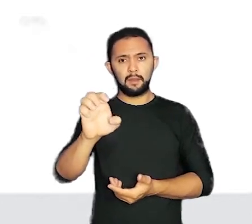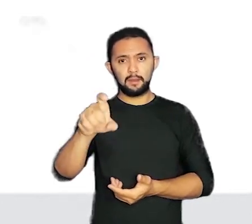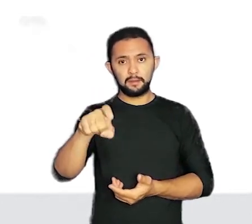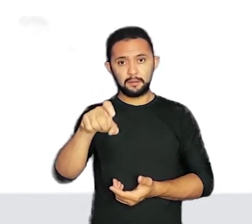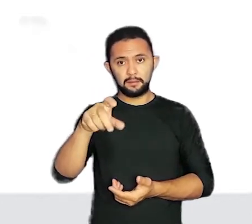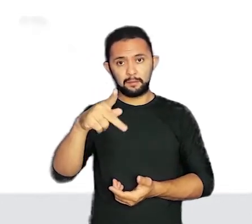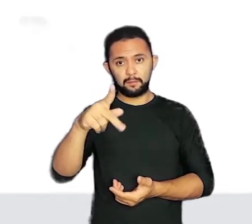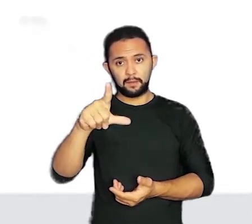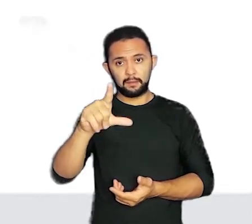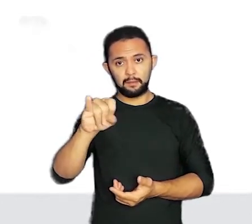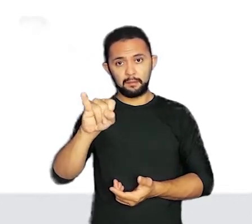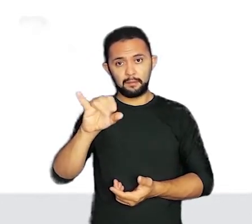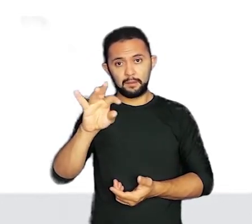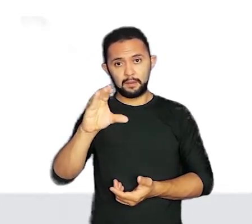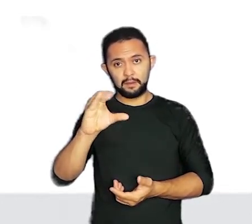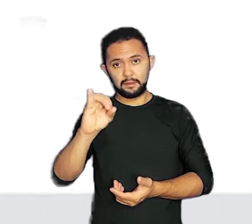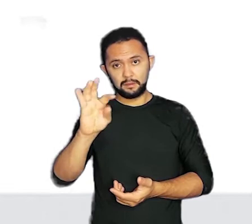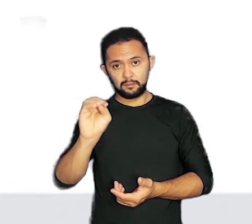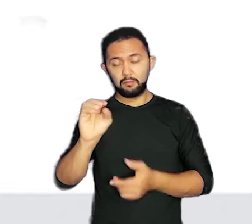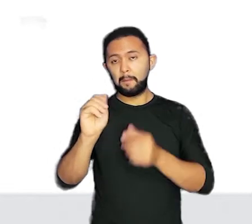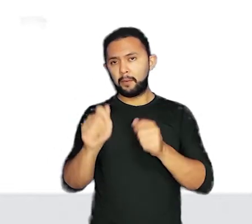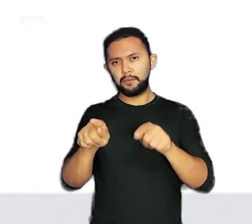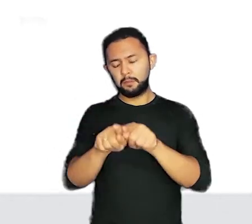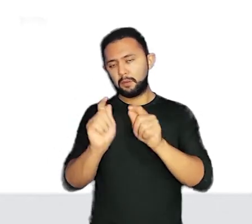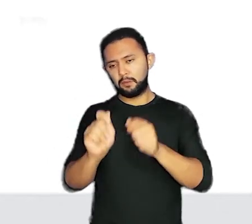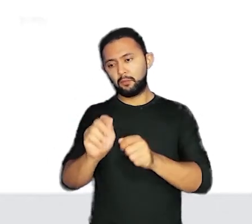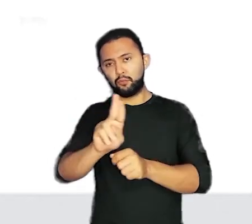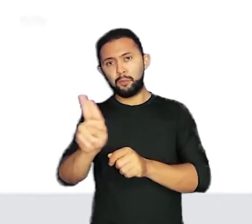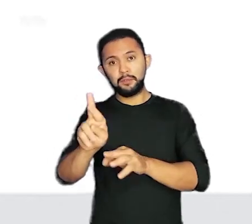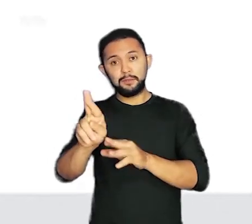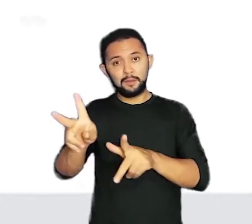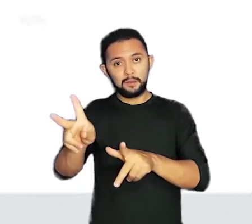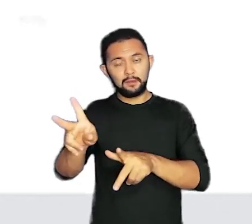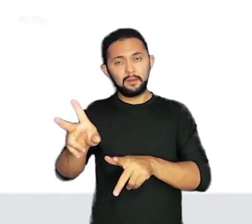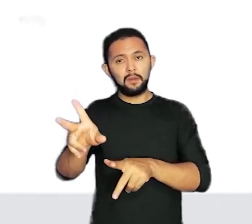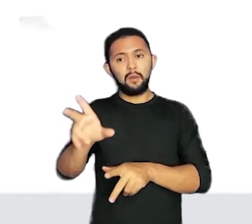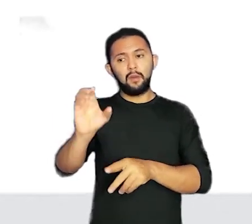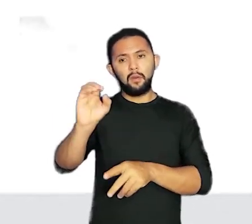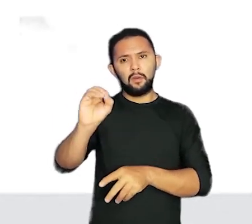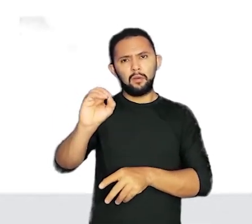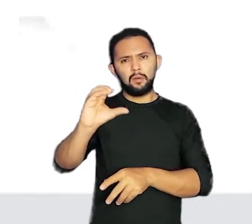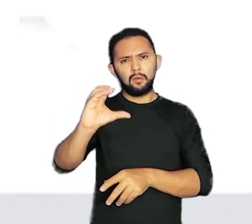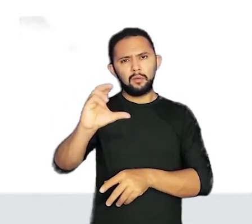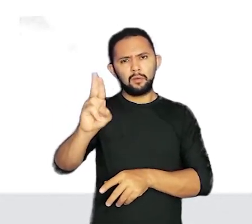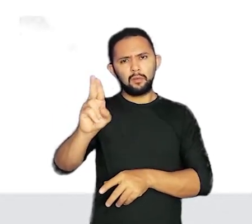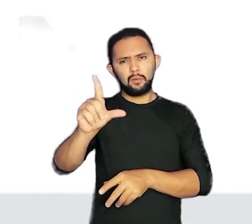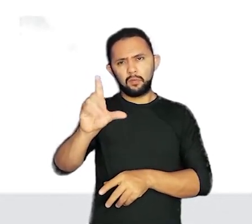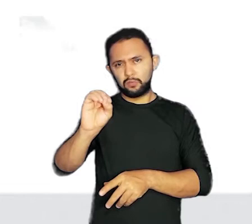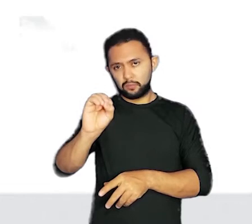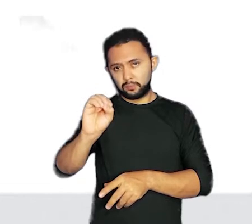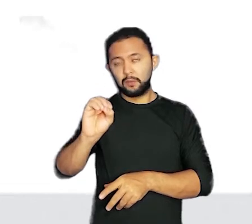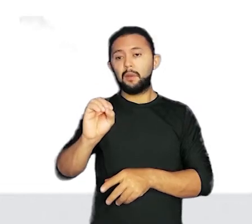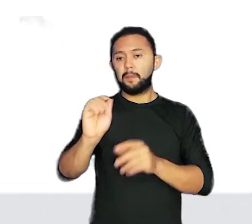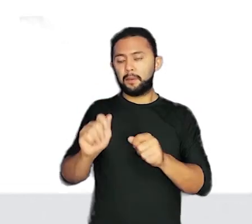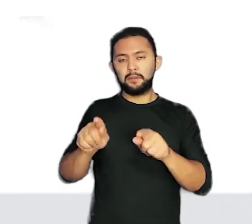é importante que você também aprenda quais são essas. O sujeito implícito é a mesma coisa do sujeito oculto, do sujeito desinencial